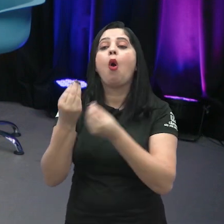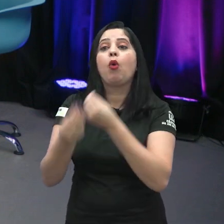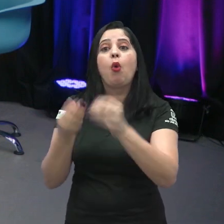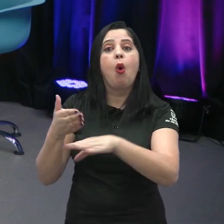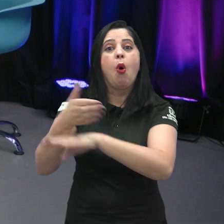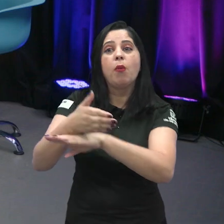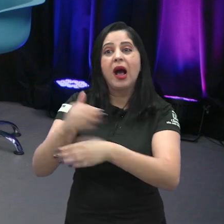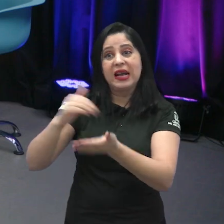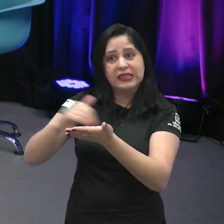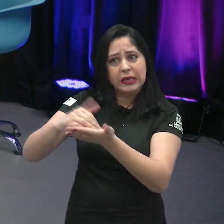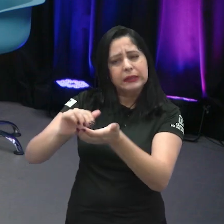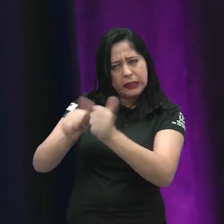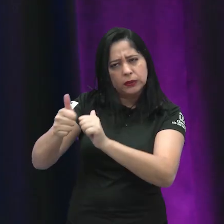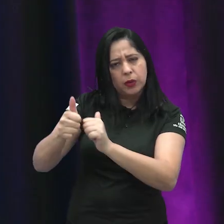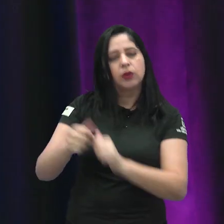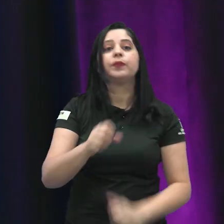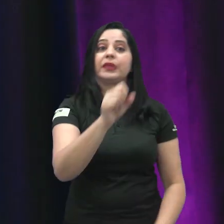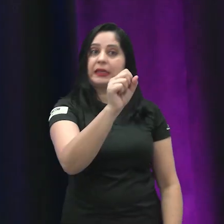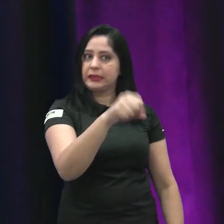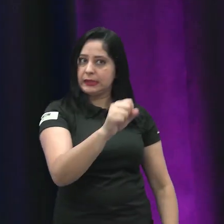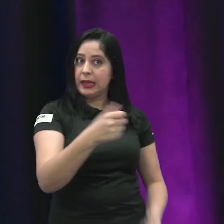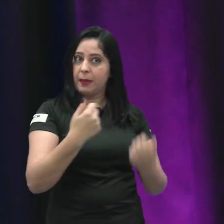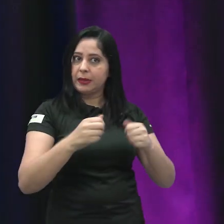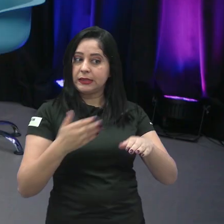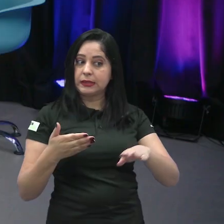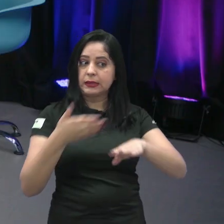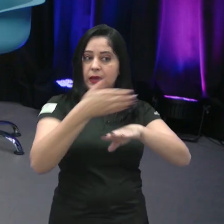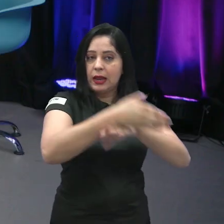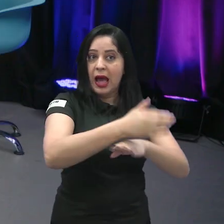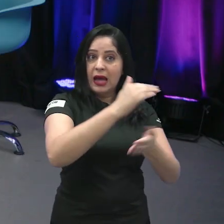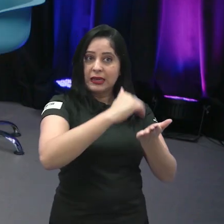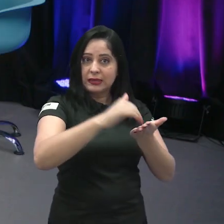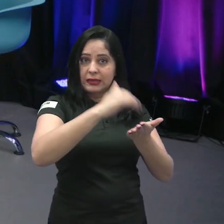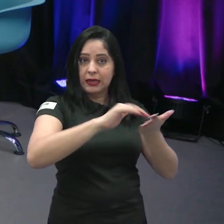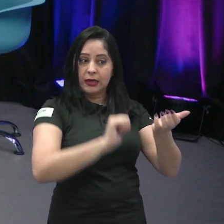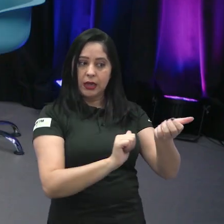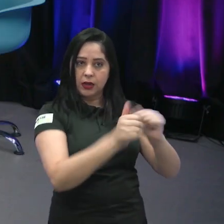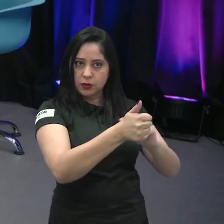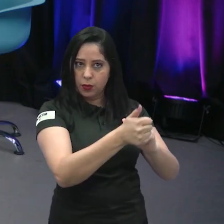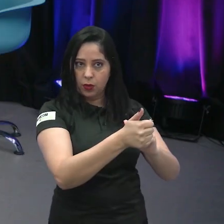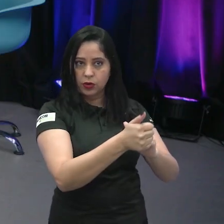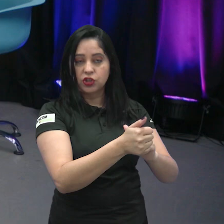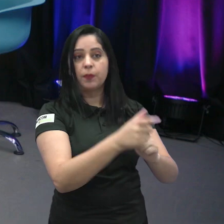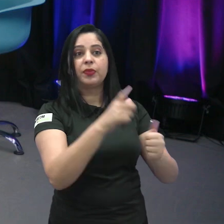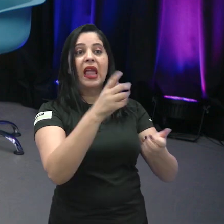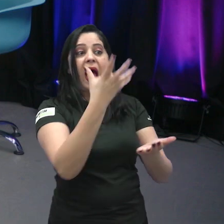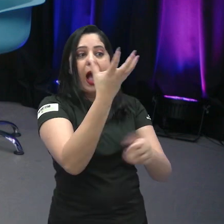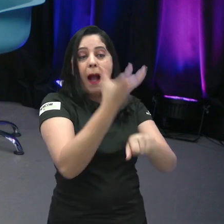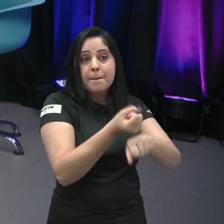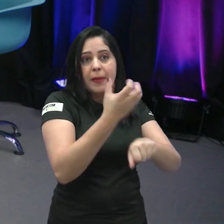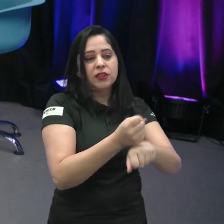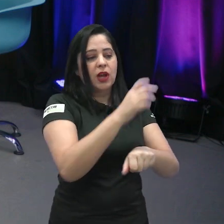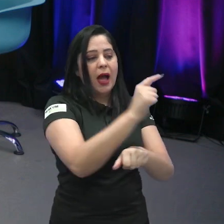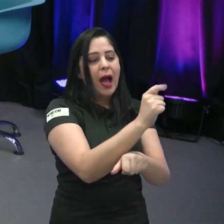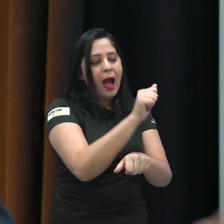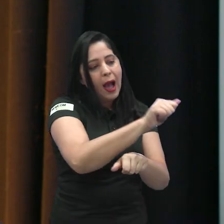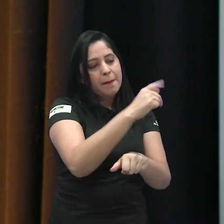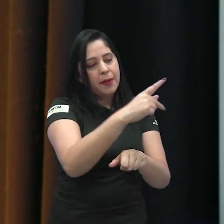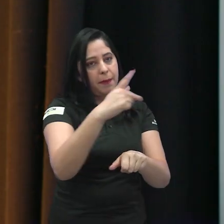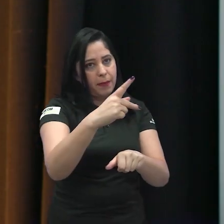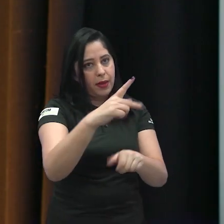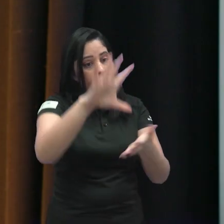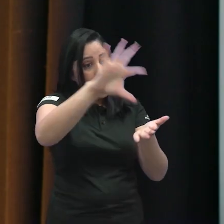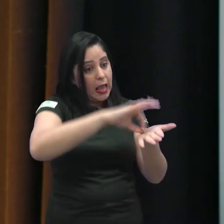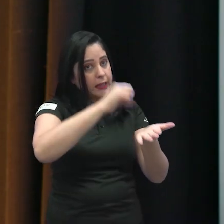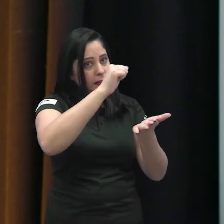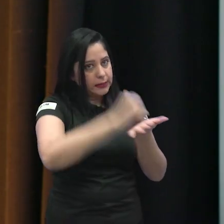ela procura? Ela vai na Secretaria de Esporte? Procurar a Secretaria de Esportes e Qualidade de Vida. Certo. Ela faz a inscrição no aplicativo da Secretaria e ela